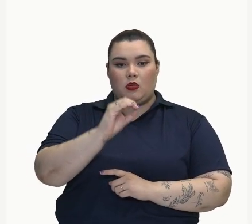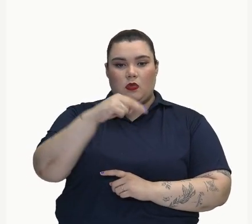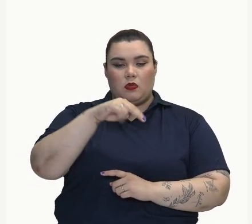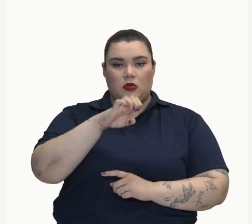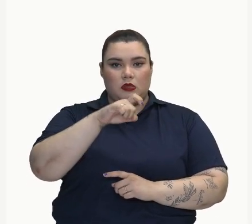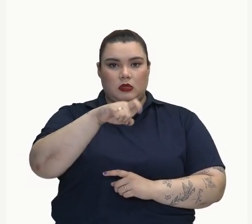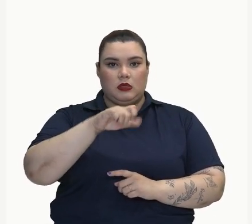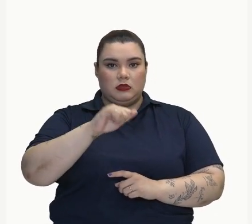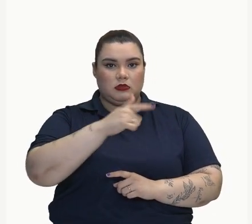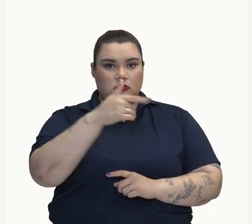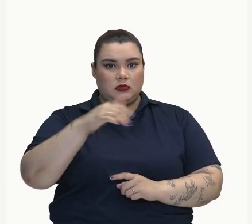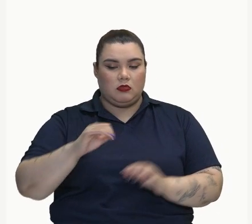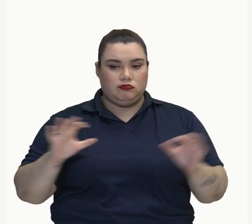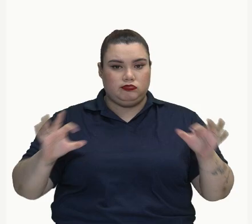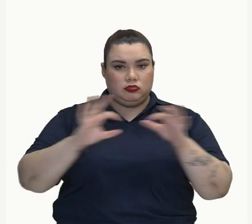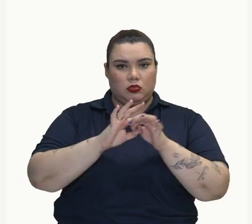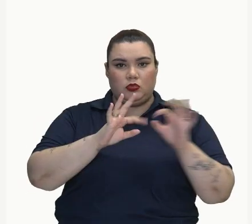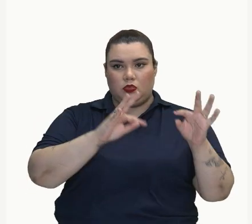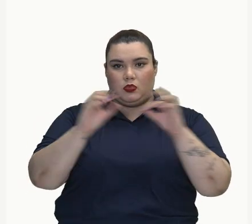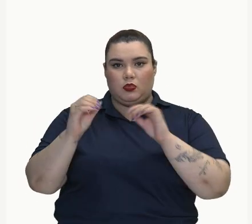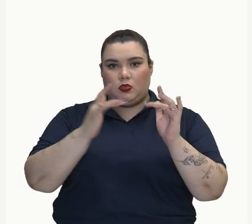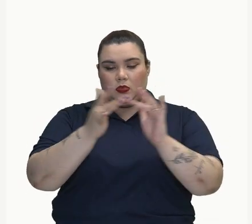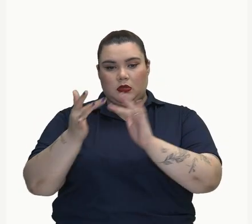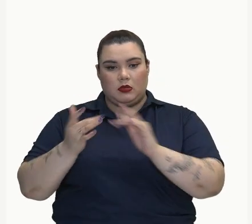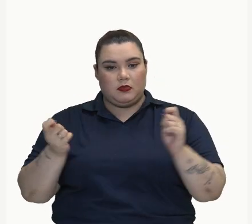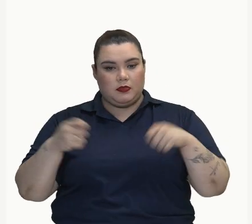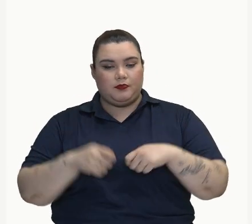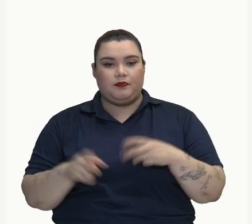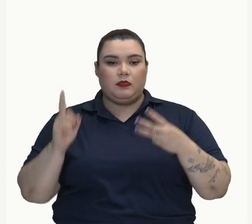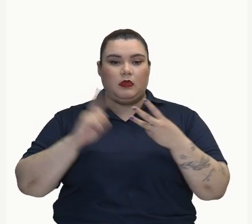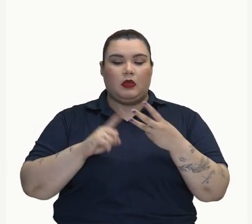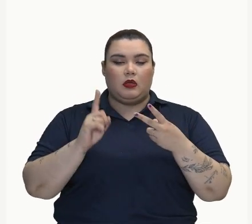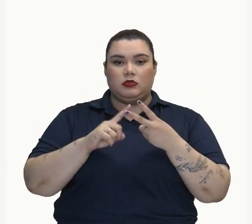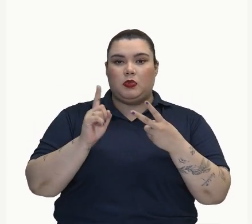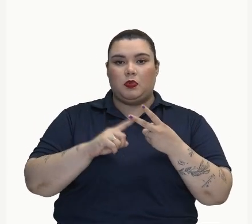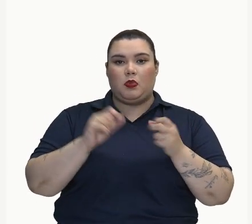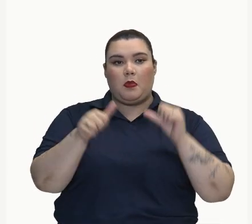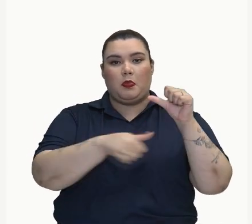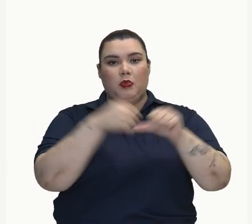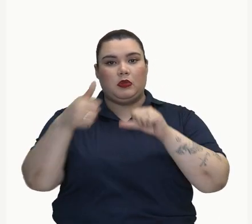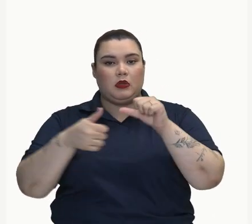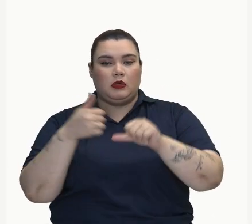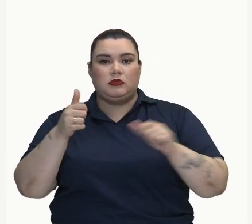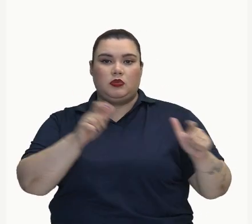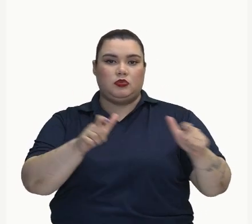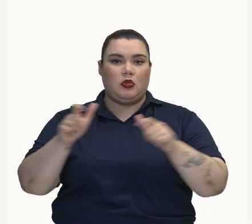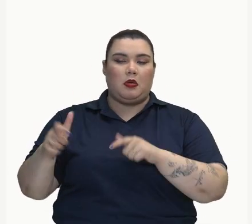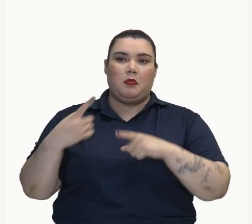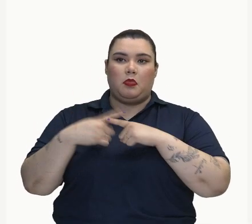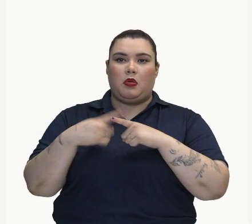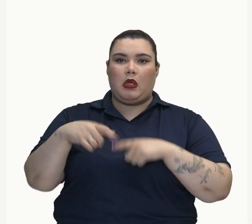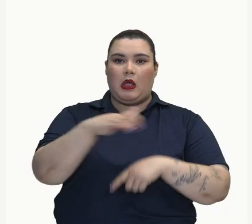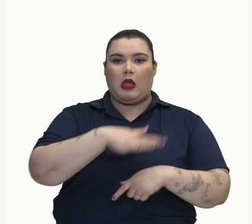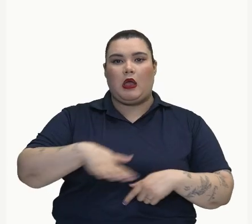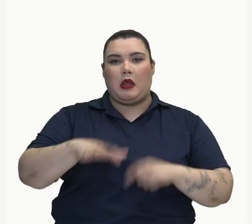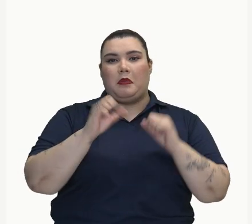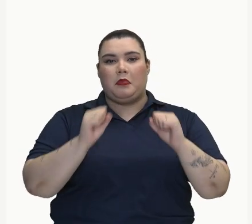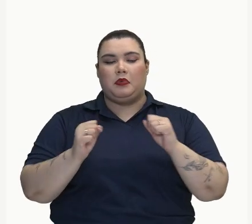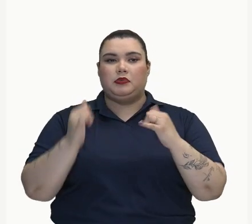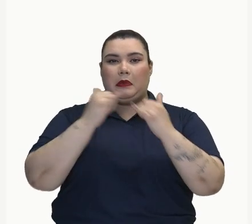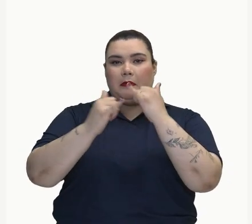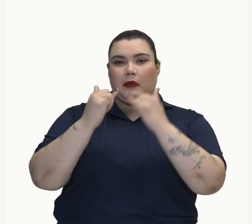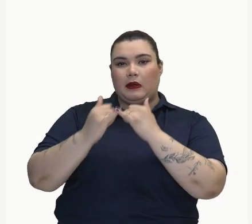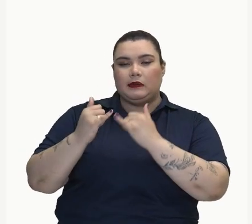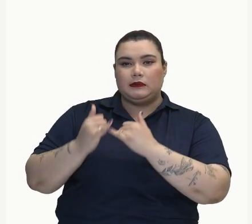integrados. Ocorrem as mudanças na paisagem, porque agora os espaços podem ficar mais parecidos ou ainda